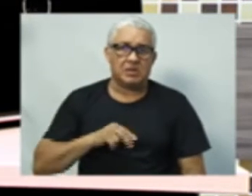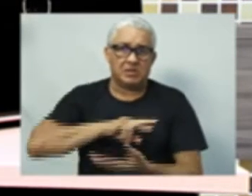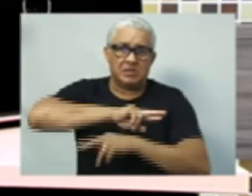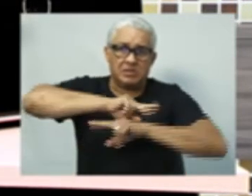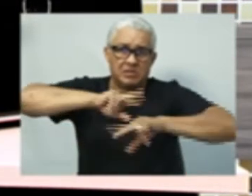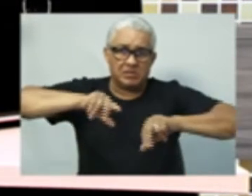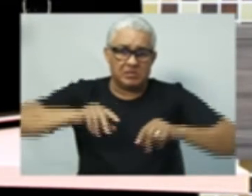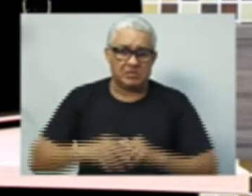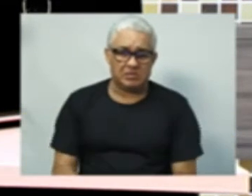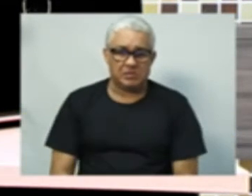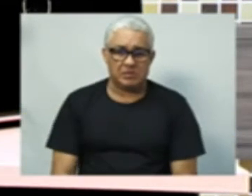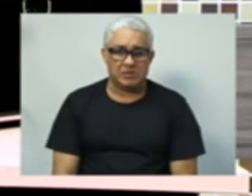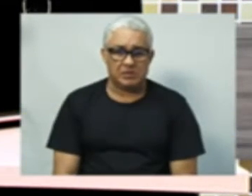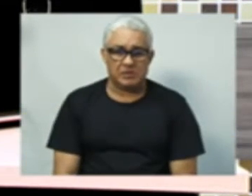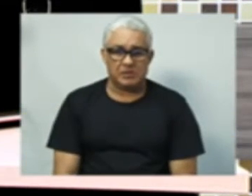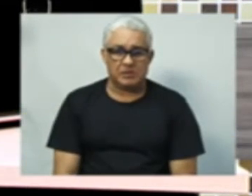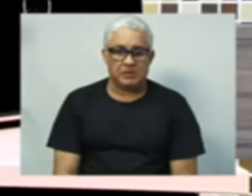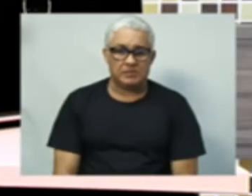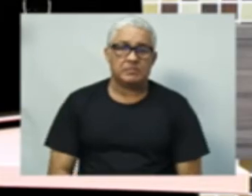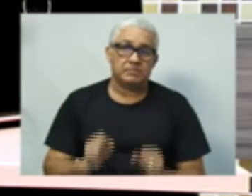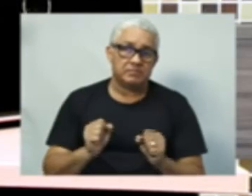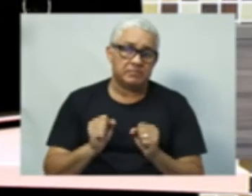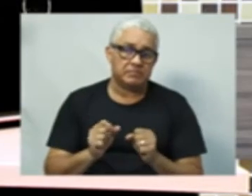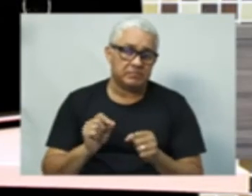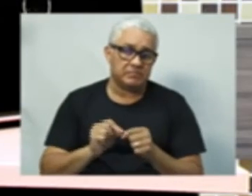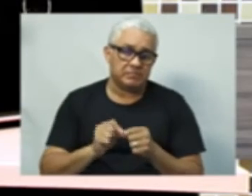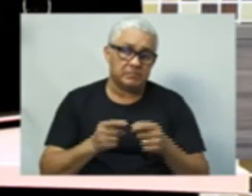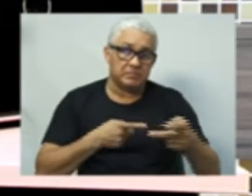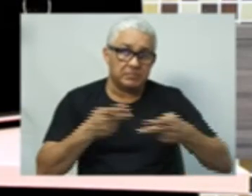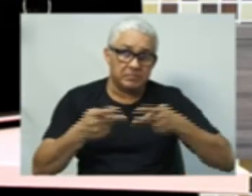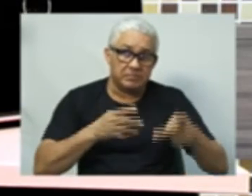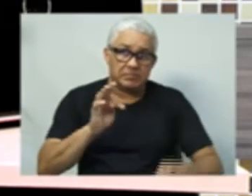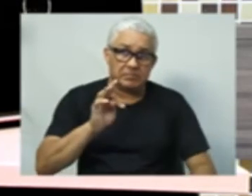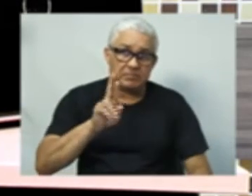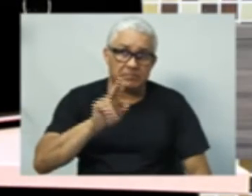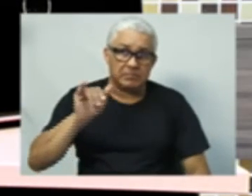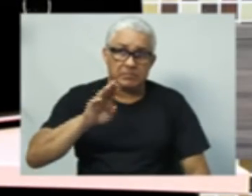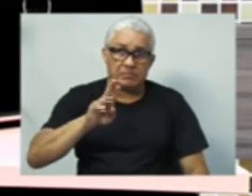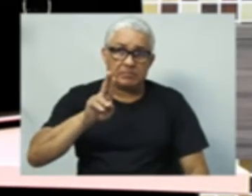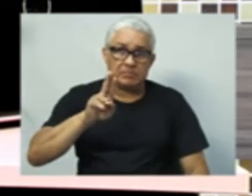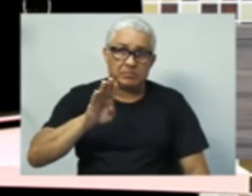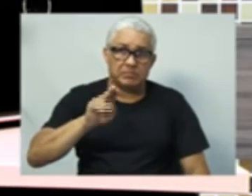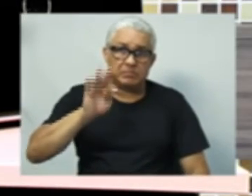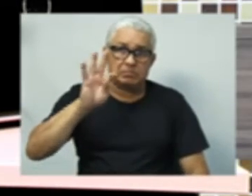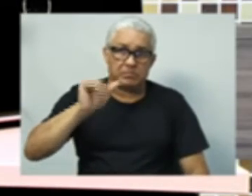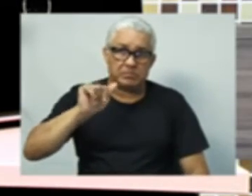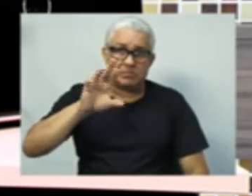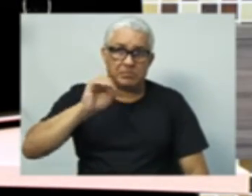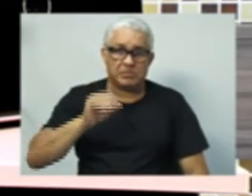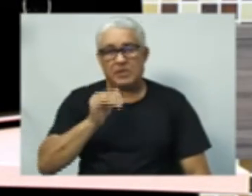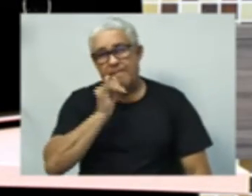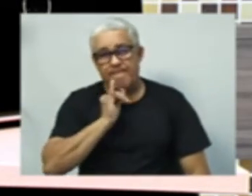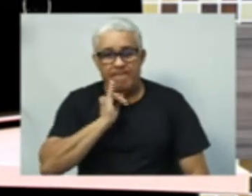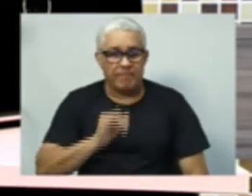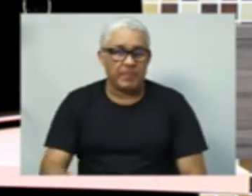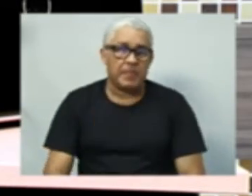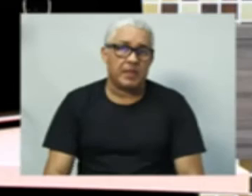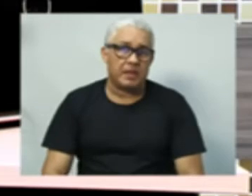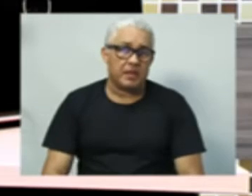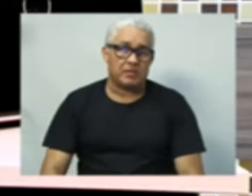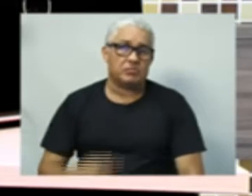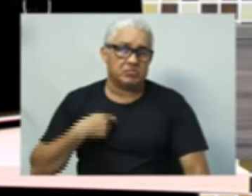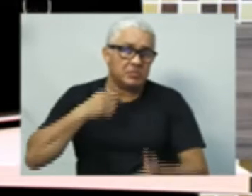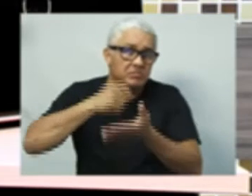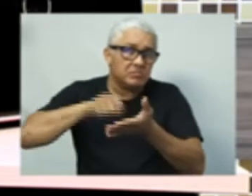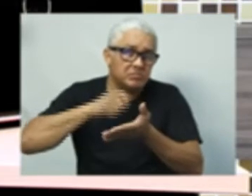pode fazer. Você pode fazer um planejamento tributário. Assim, por acaso, você